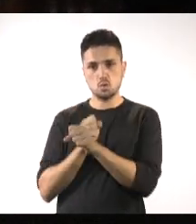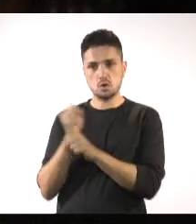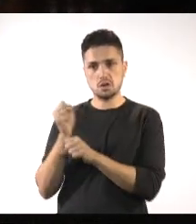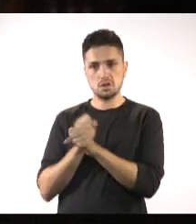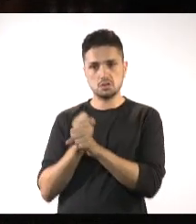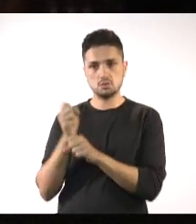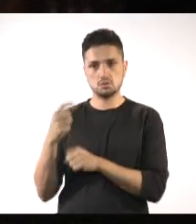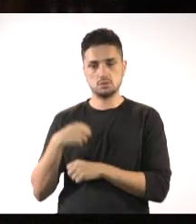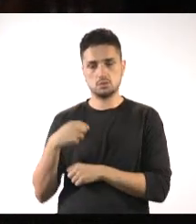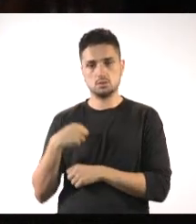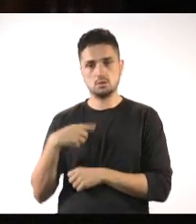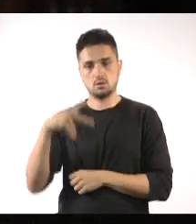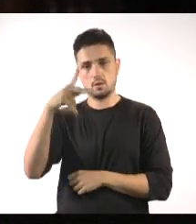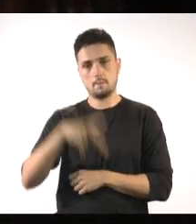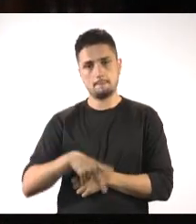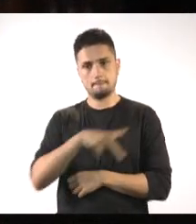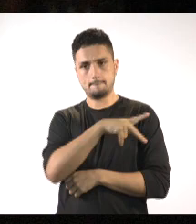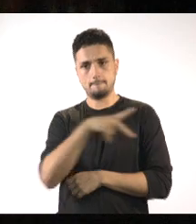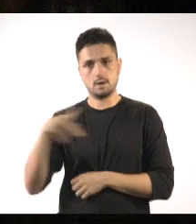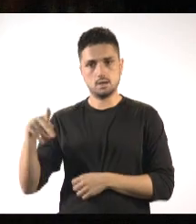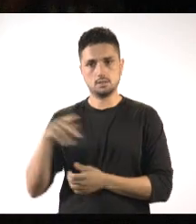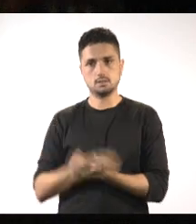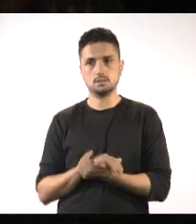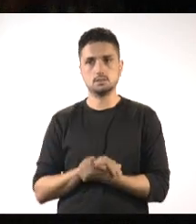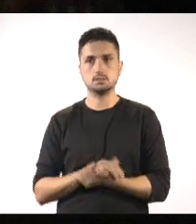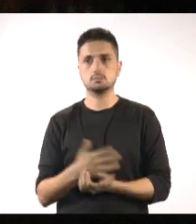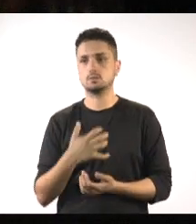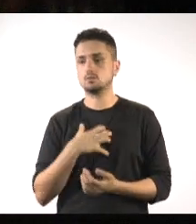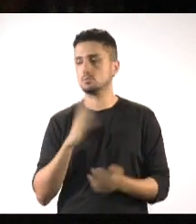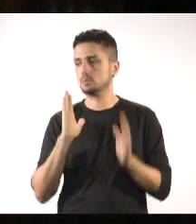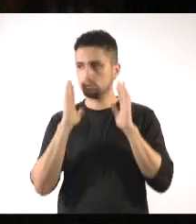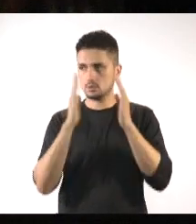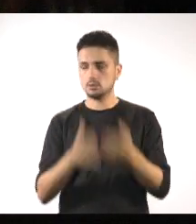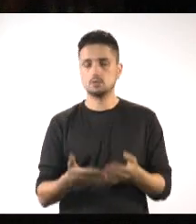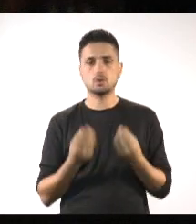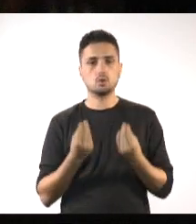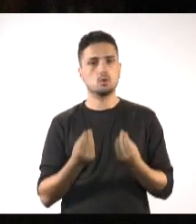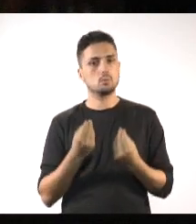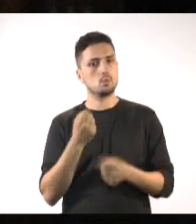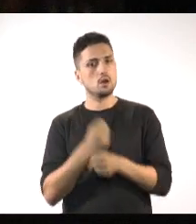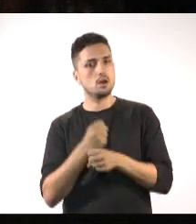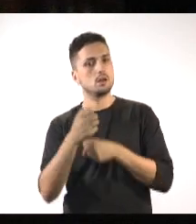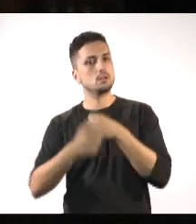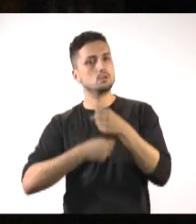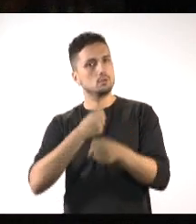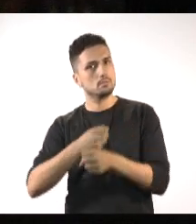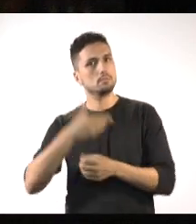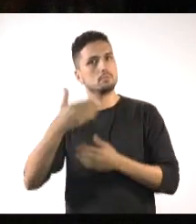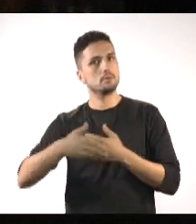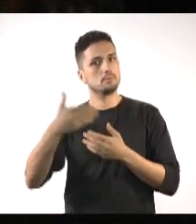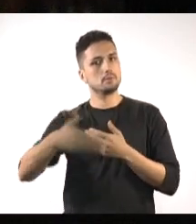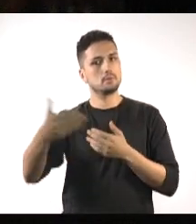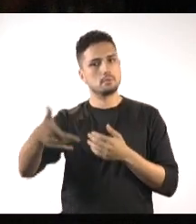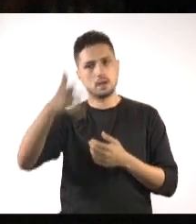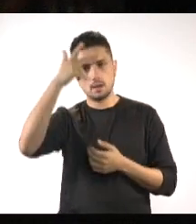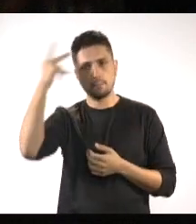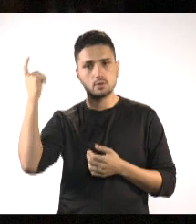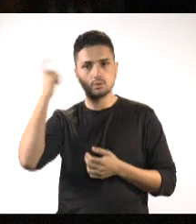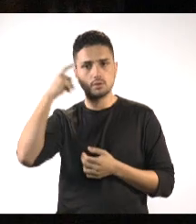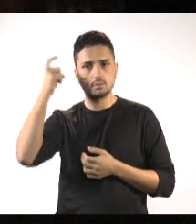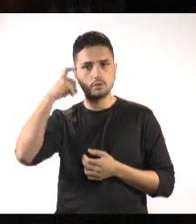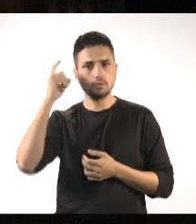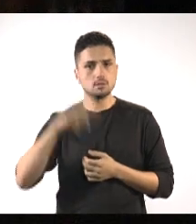direta. E é curioso como entra ano e sai ano, e as pessoas identificam com